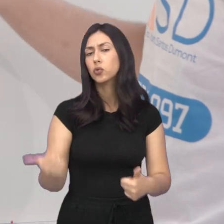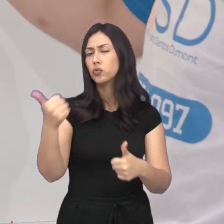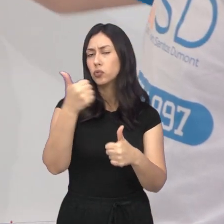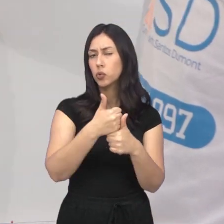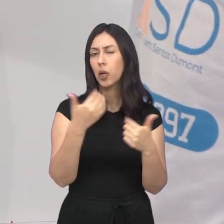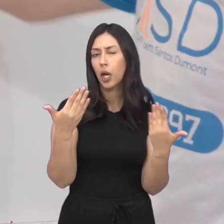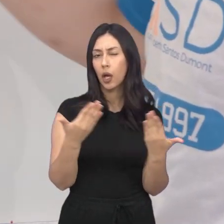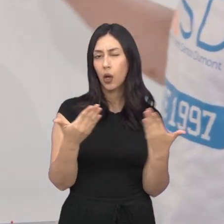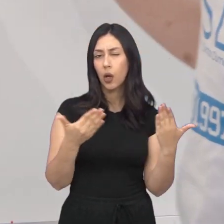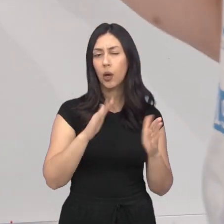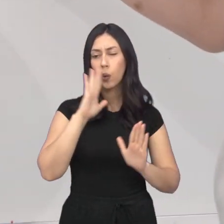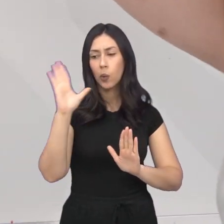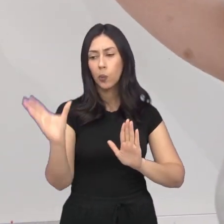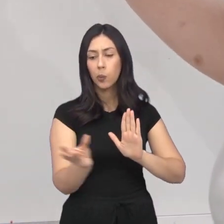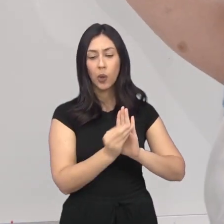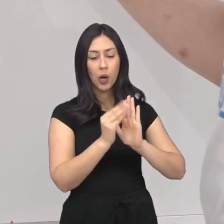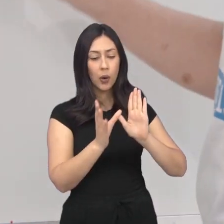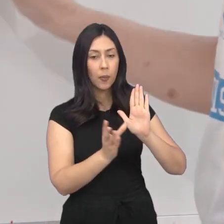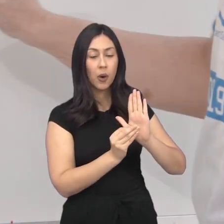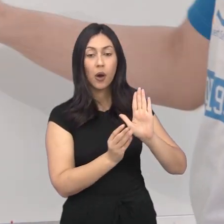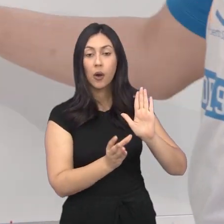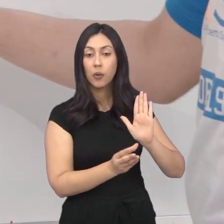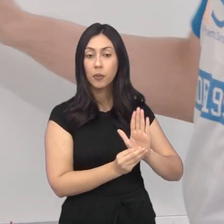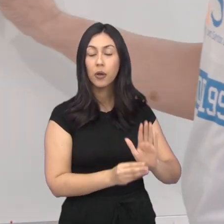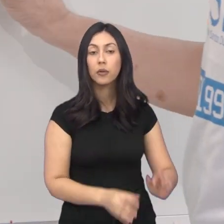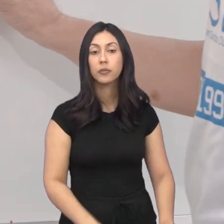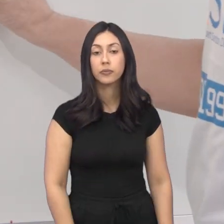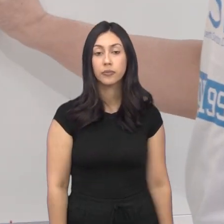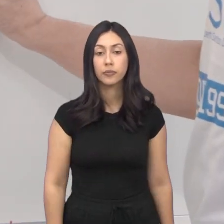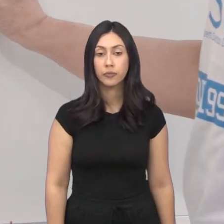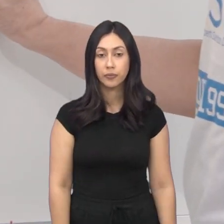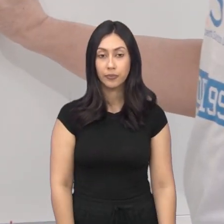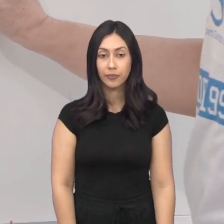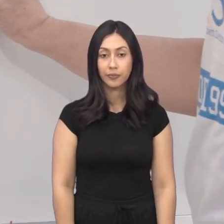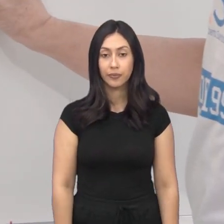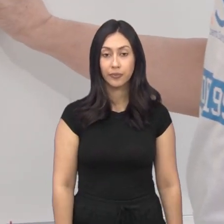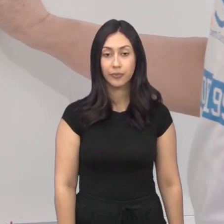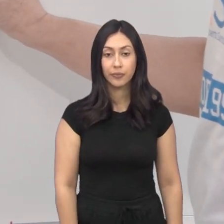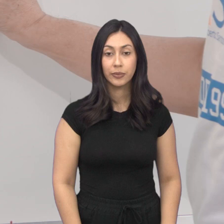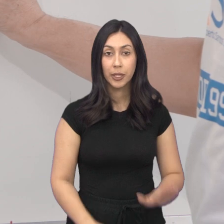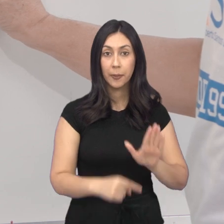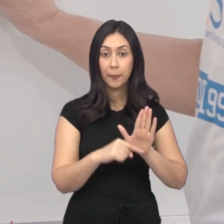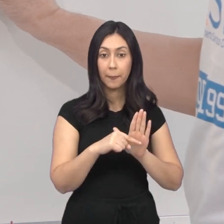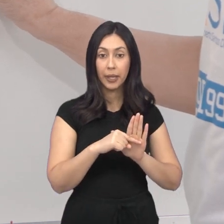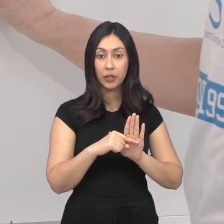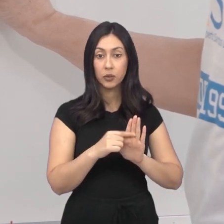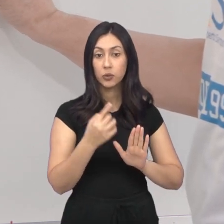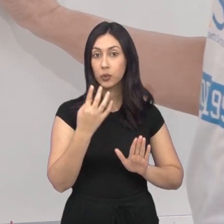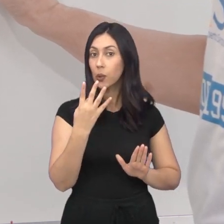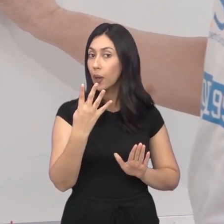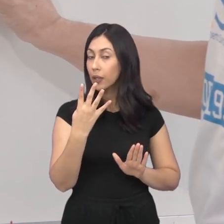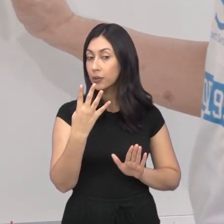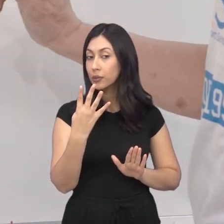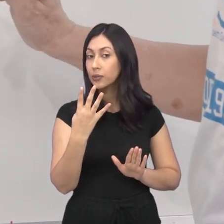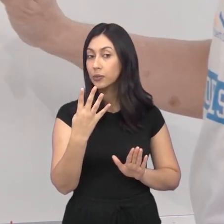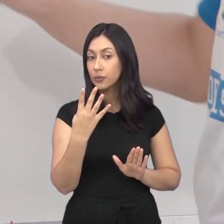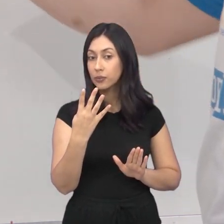Vamos substituir os valores de a, b e c aqui. Menos b vai ser menos 4.